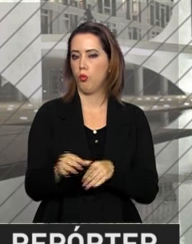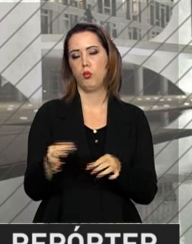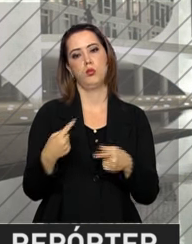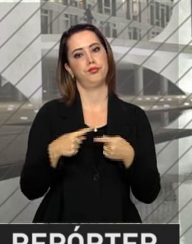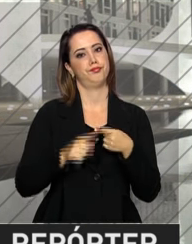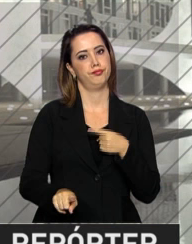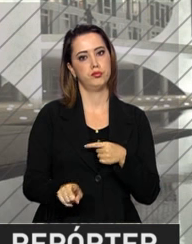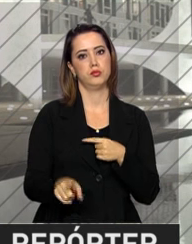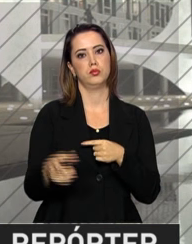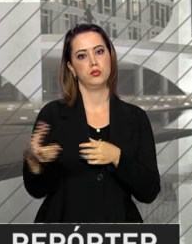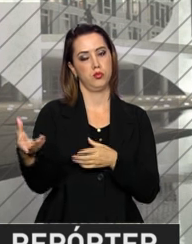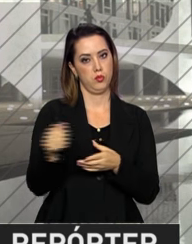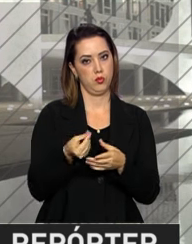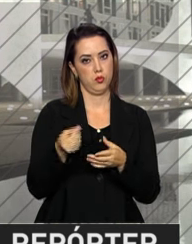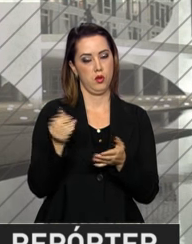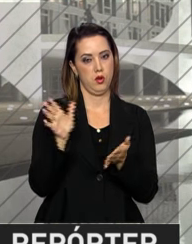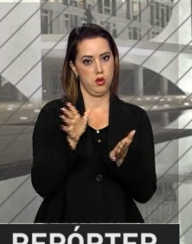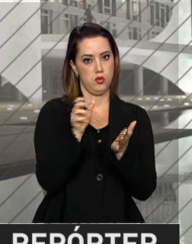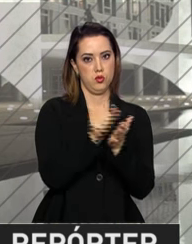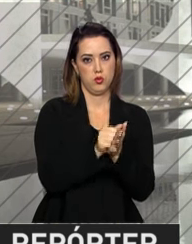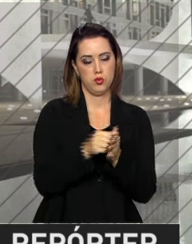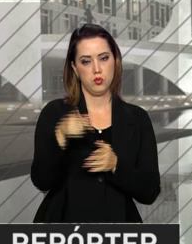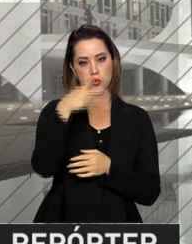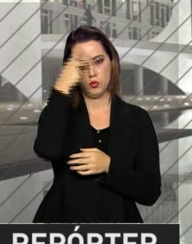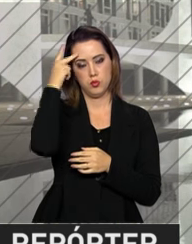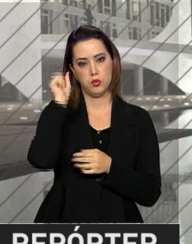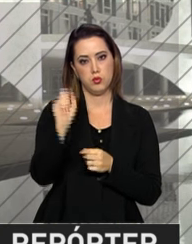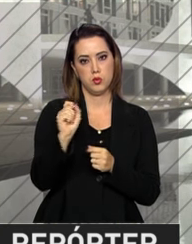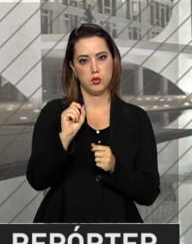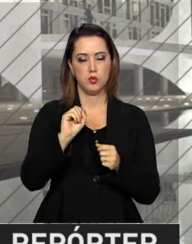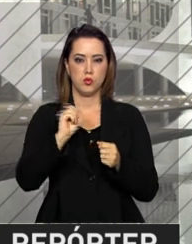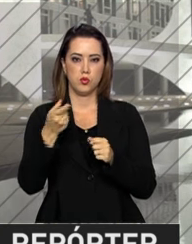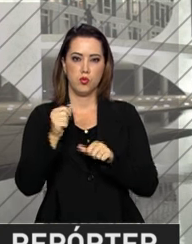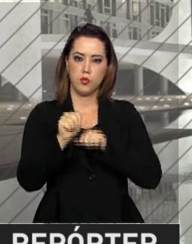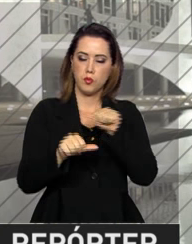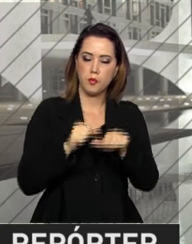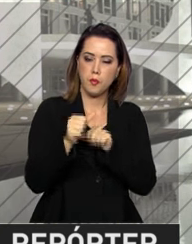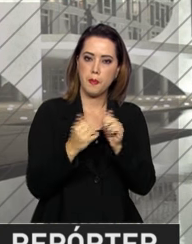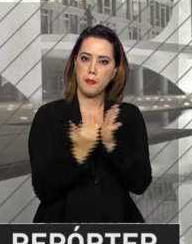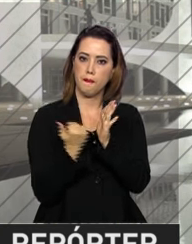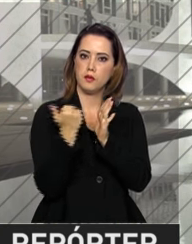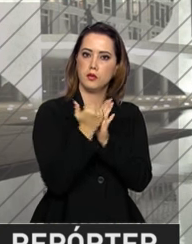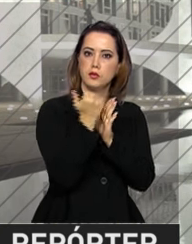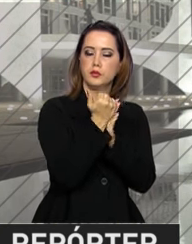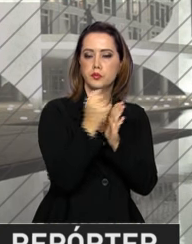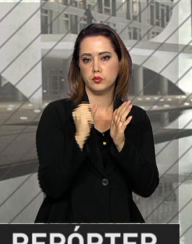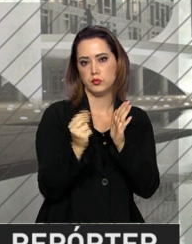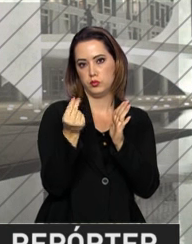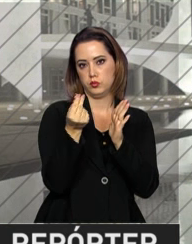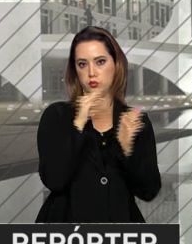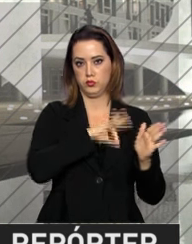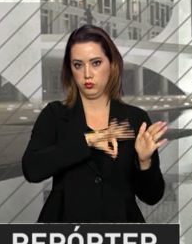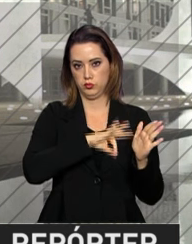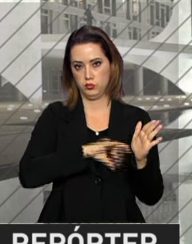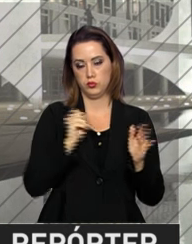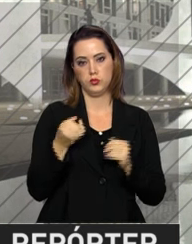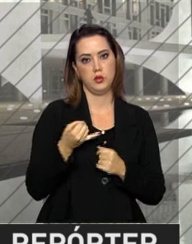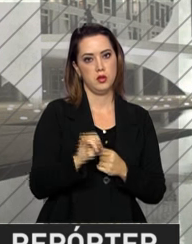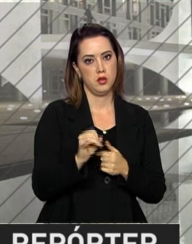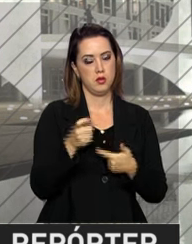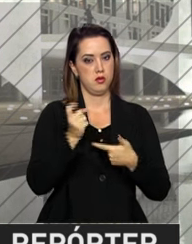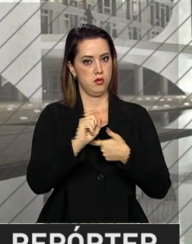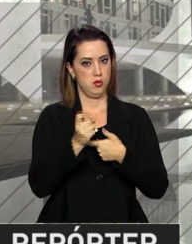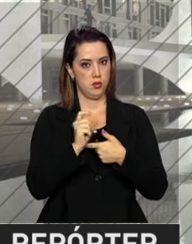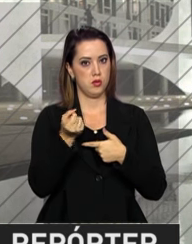contratar pessoas, alterar estruturas de carreira, caso isso sugere aumento das despesas. Se o Poder Executivo descumprir